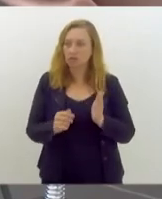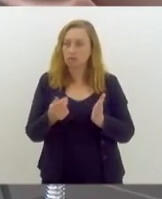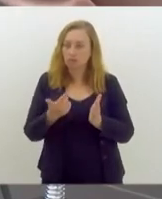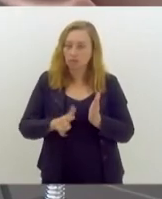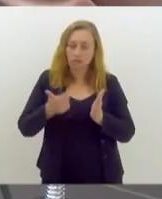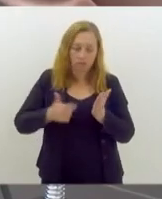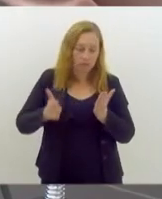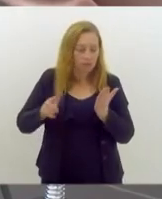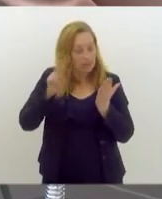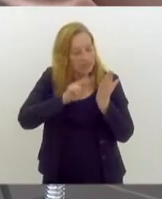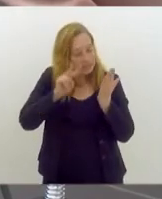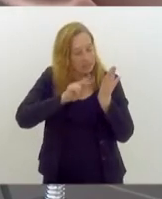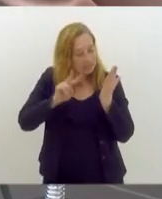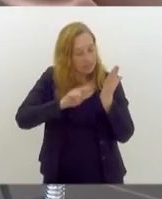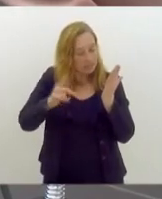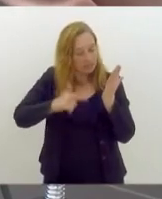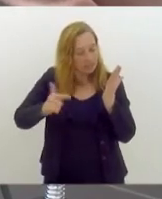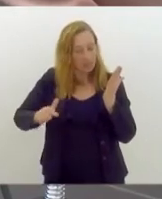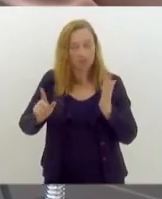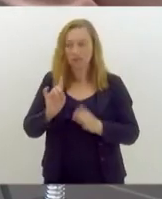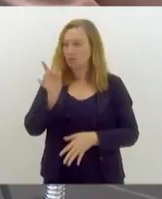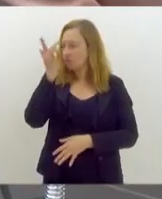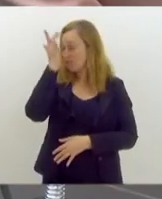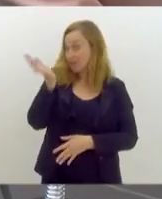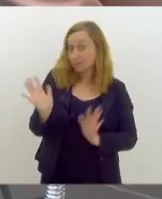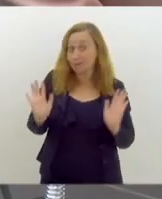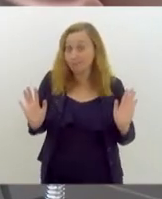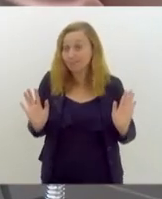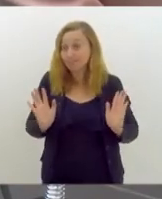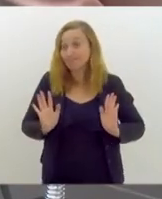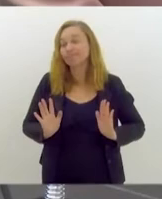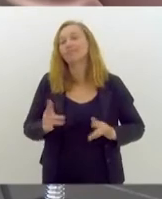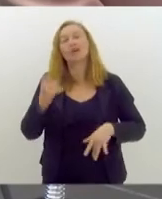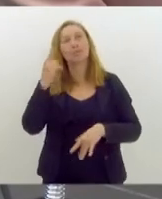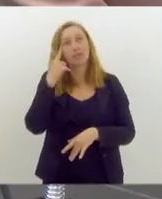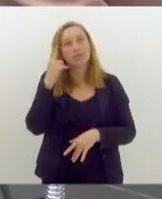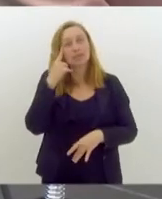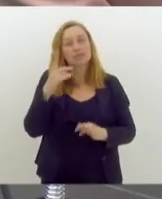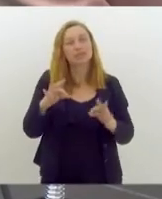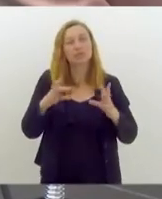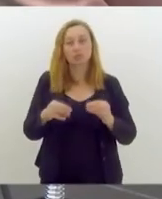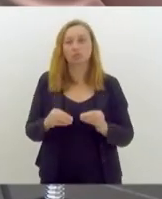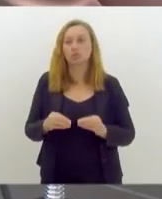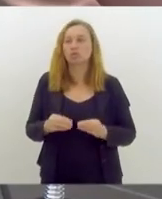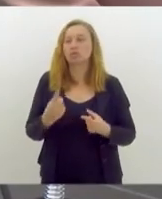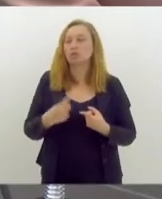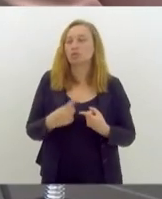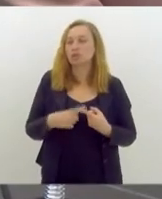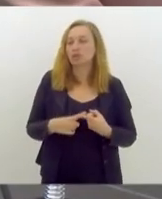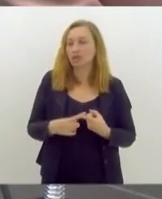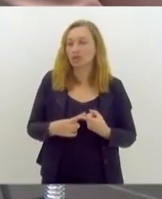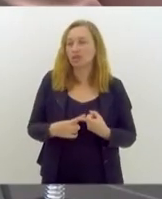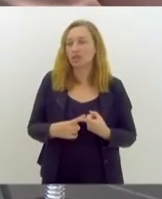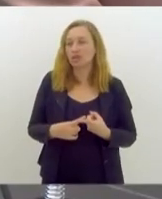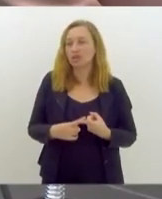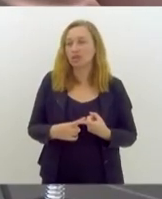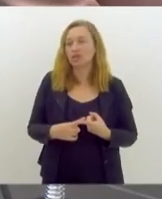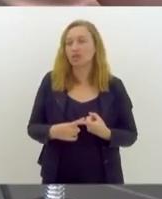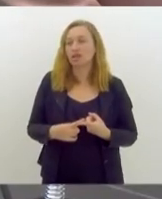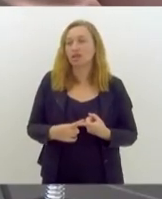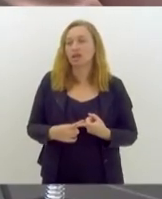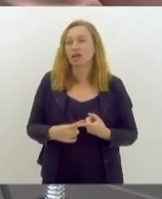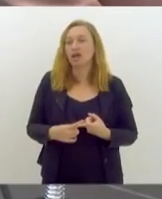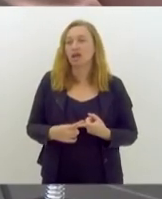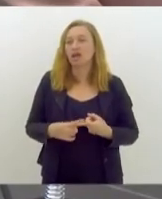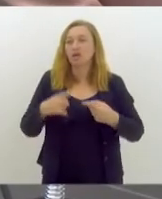mas não é fácil né a gente e pensando tudo isso porque querendo ou não a nossa cabeça